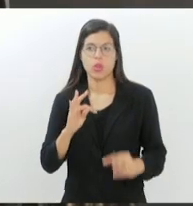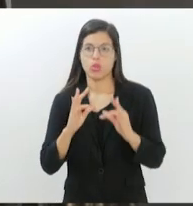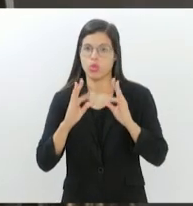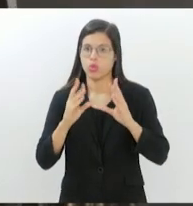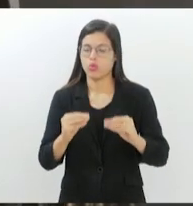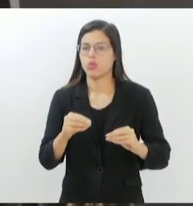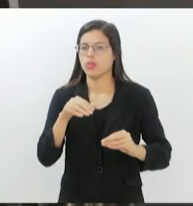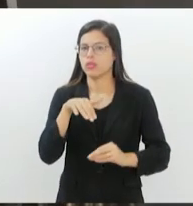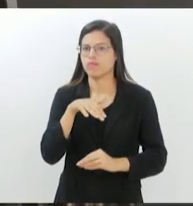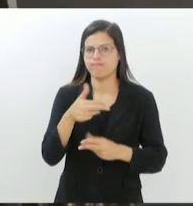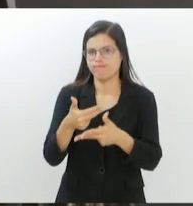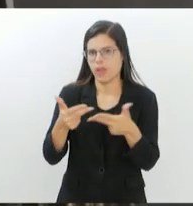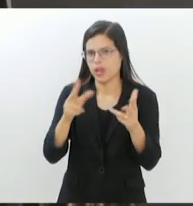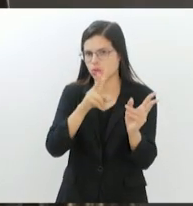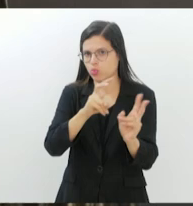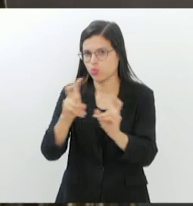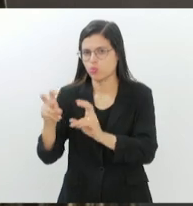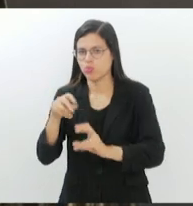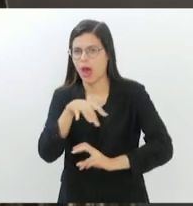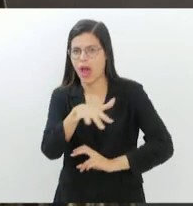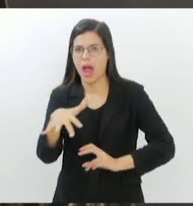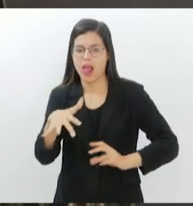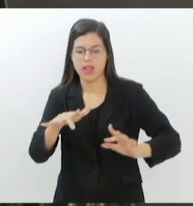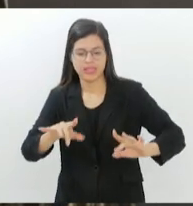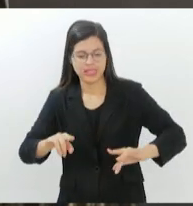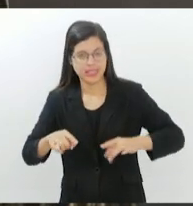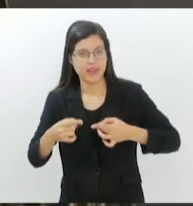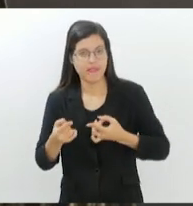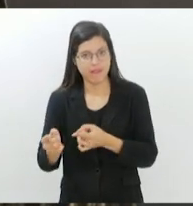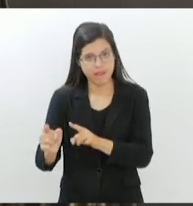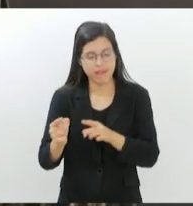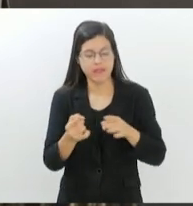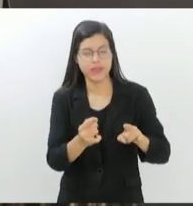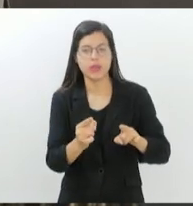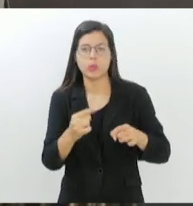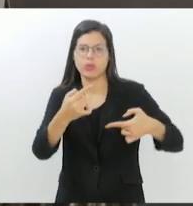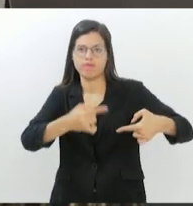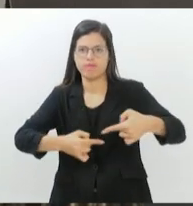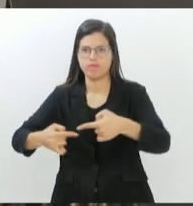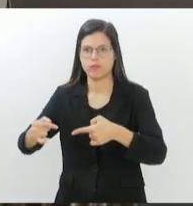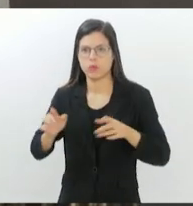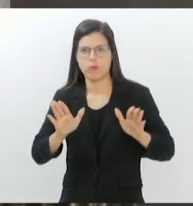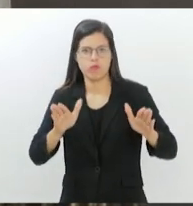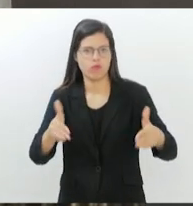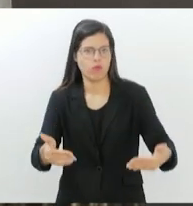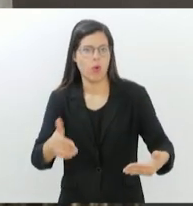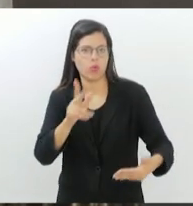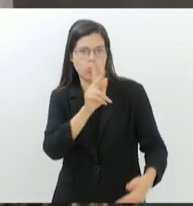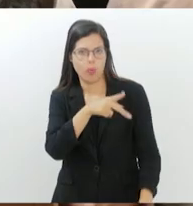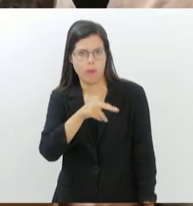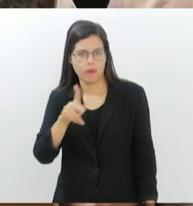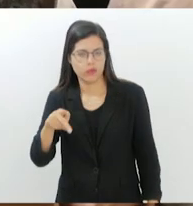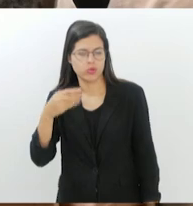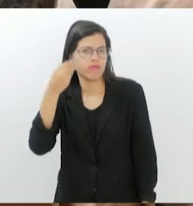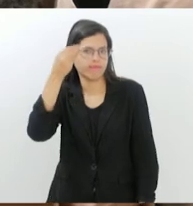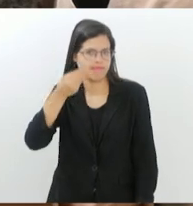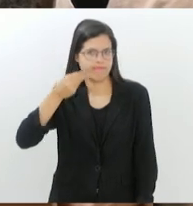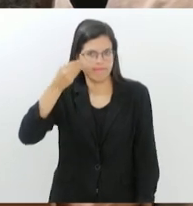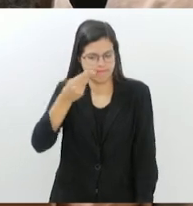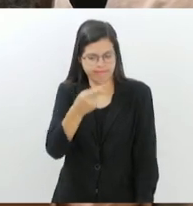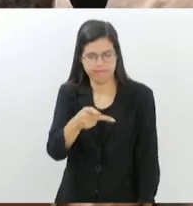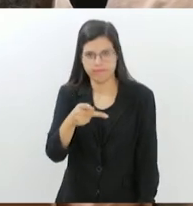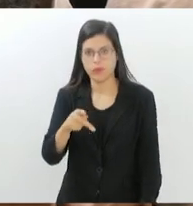tendências da área e os desafios atuais foram debatidos com foco central nos professores e suas experiências. De acordo